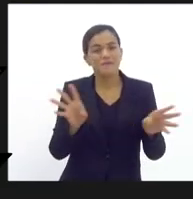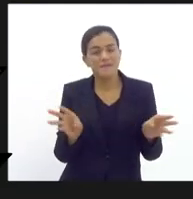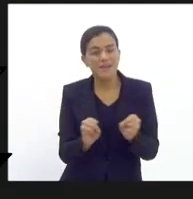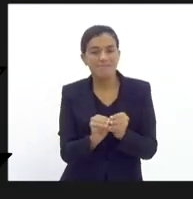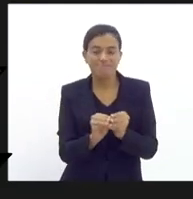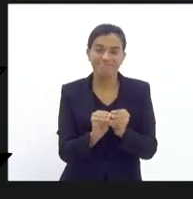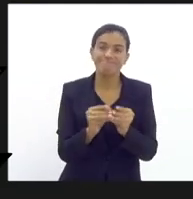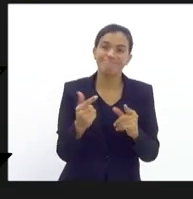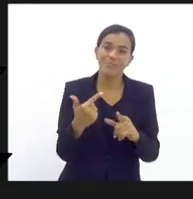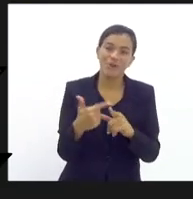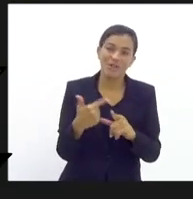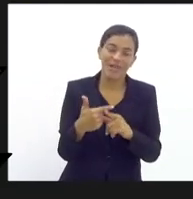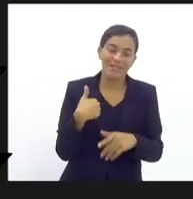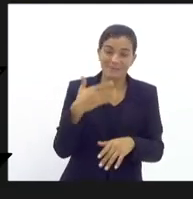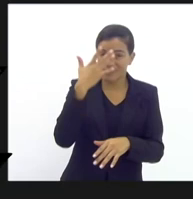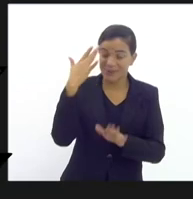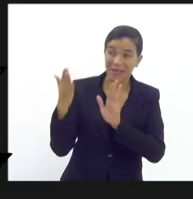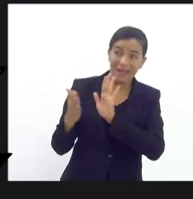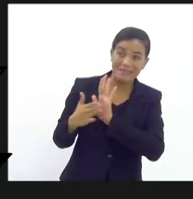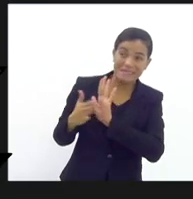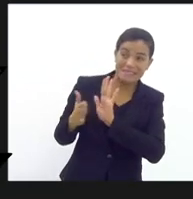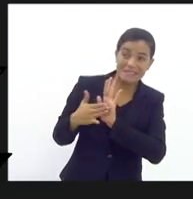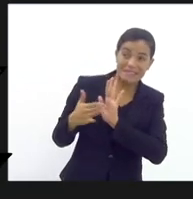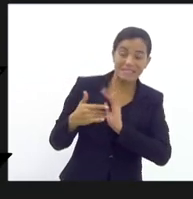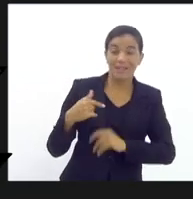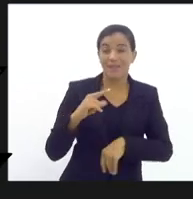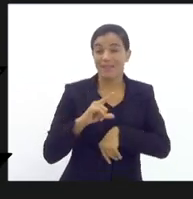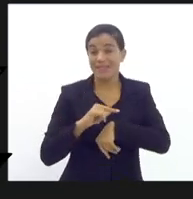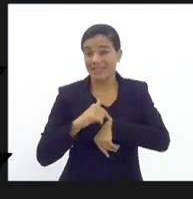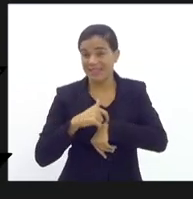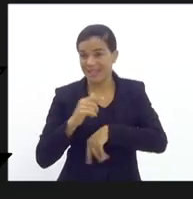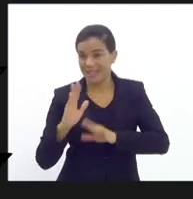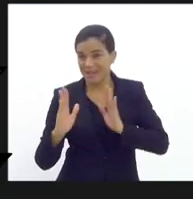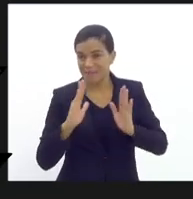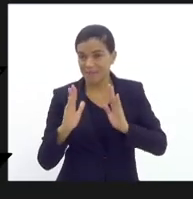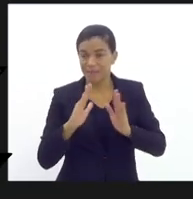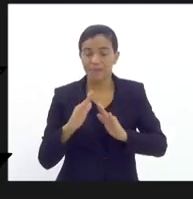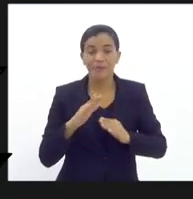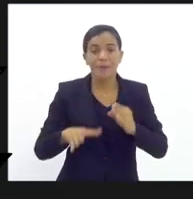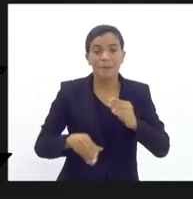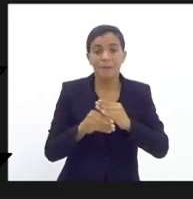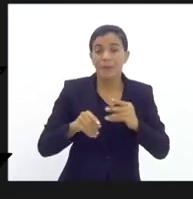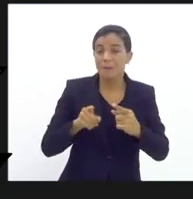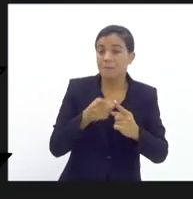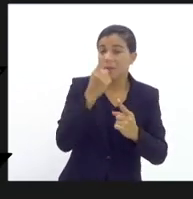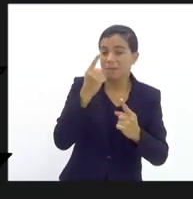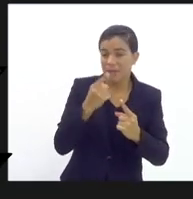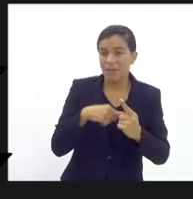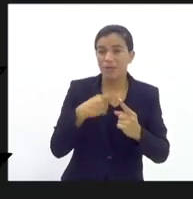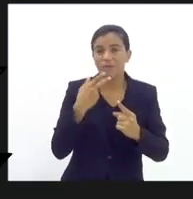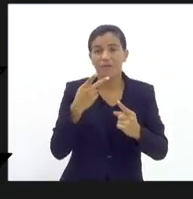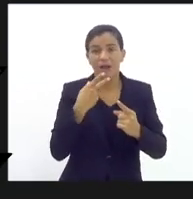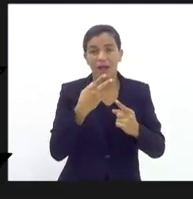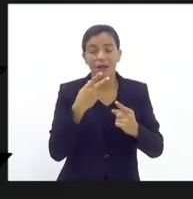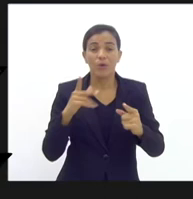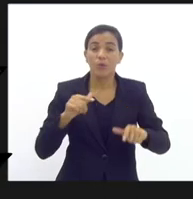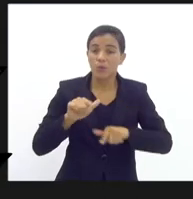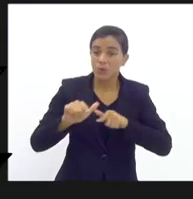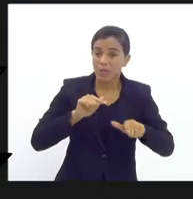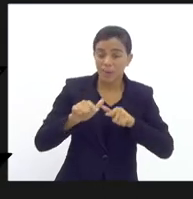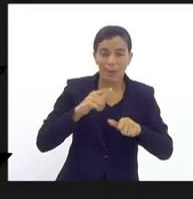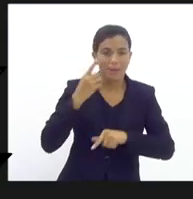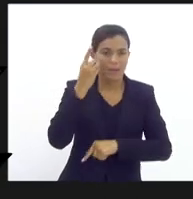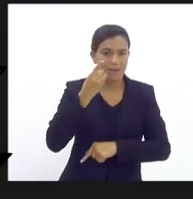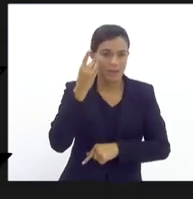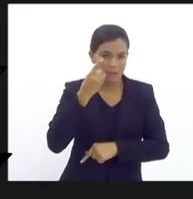porque aqui estão me cobrando a questão do tempo mas queria salientar algumas questões primeiramente enaltecer o trabalho com